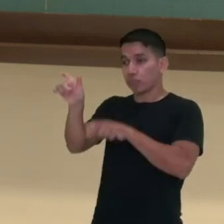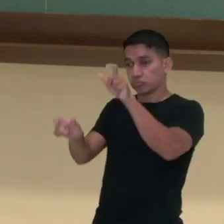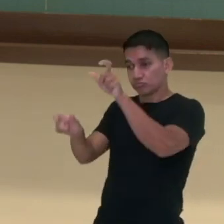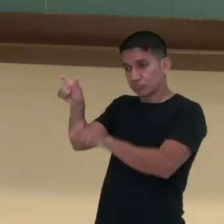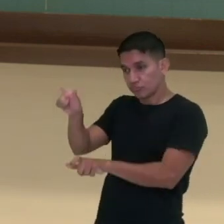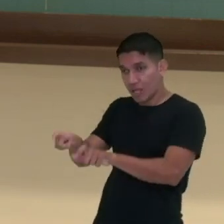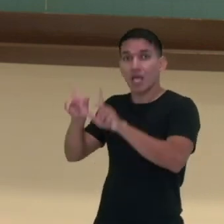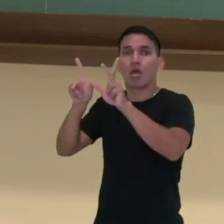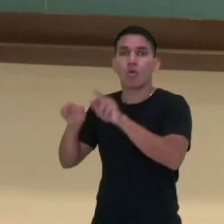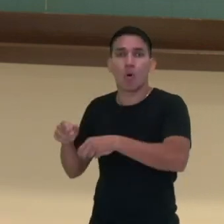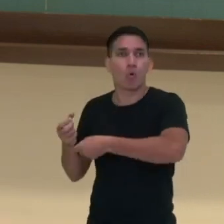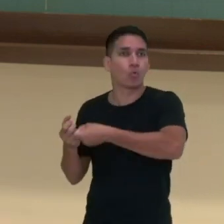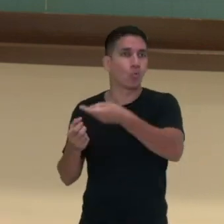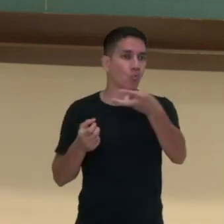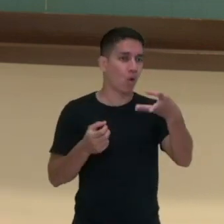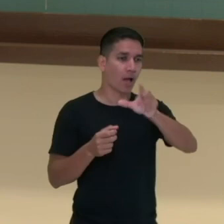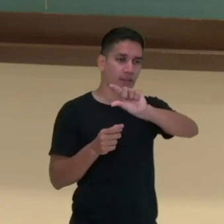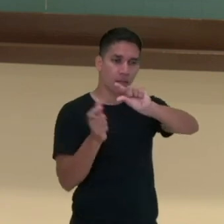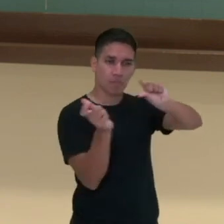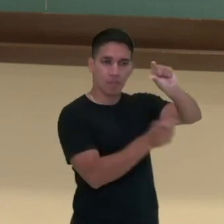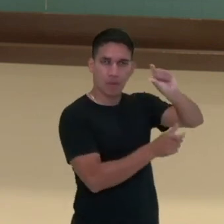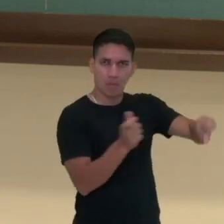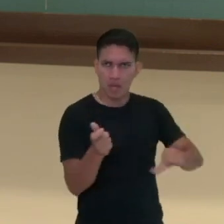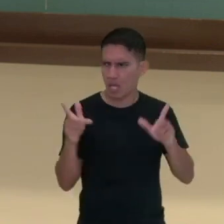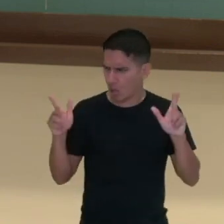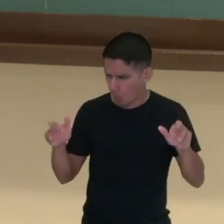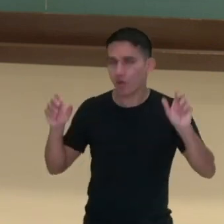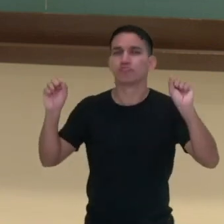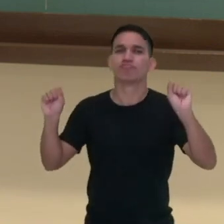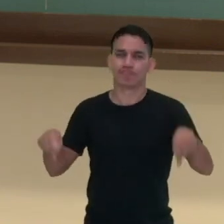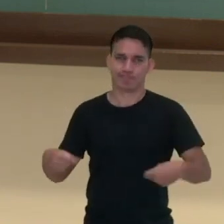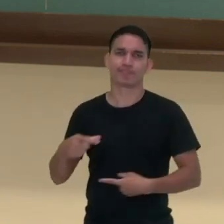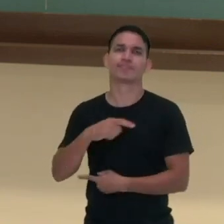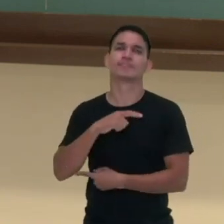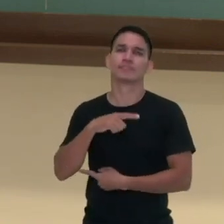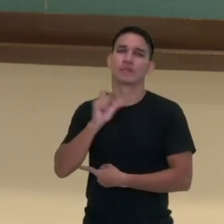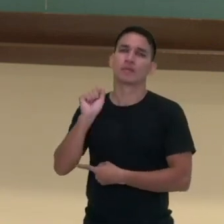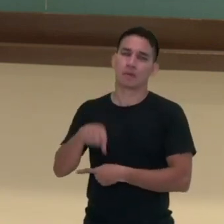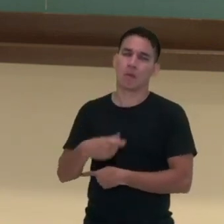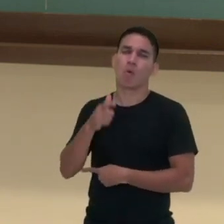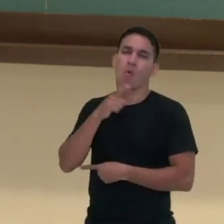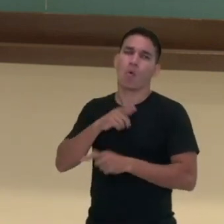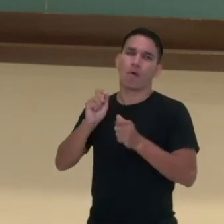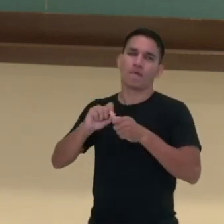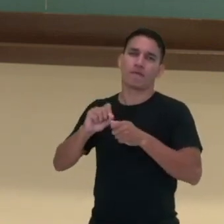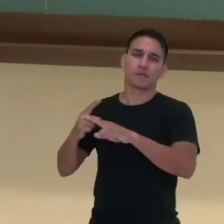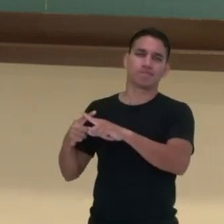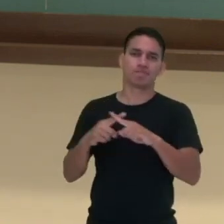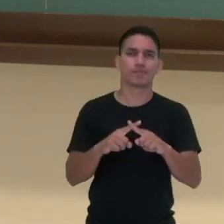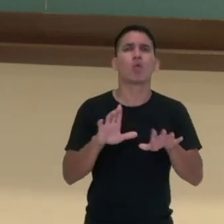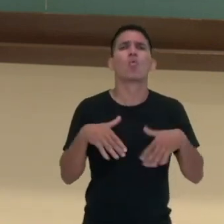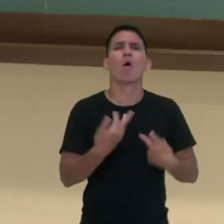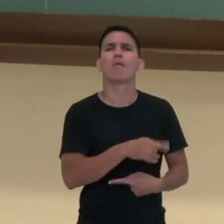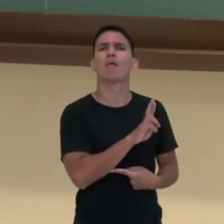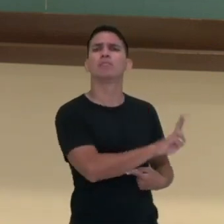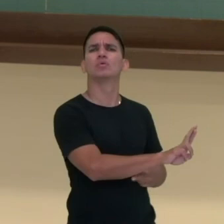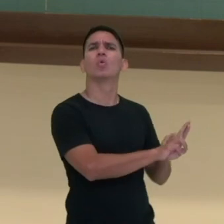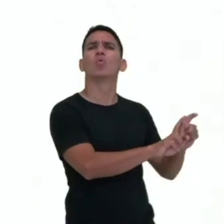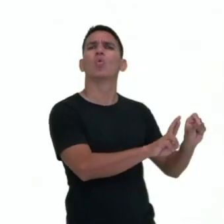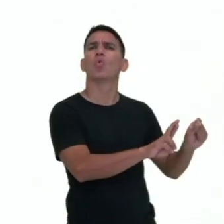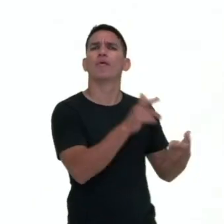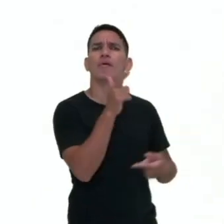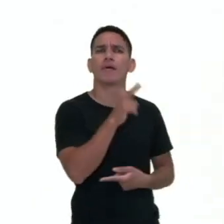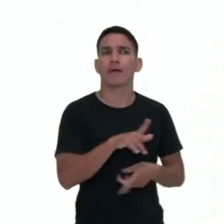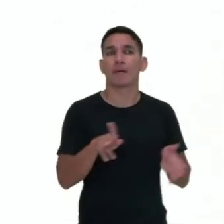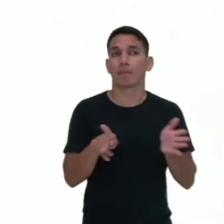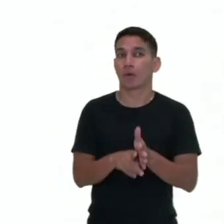de linhas, né? Da primeira e da segunda. É igual? Sim, é igual. Então eu posso fazer. Qual vai ser a matriz resultante? A matriz resultante